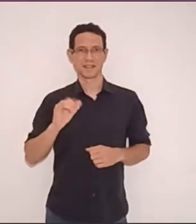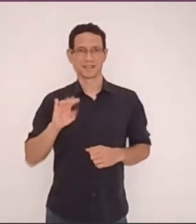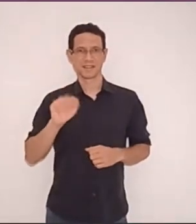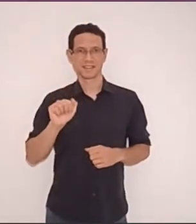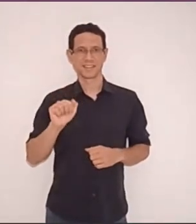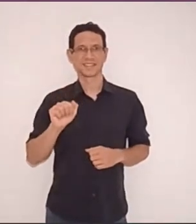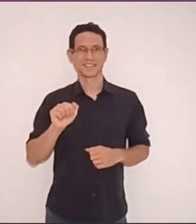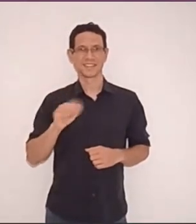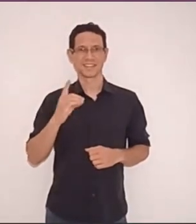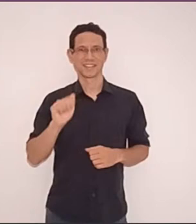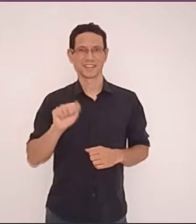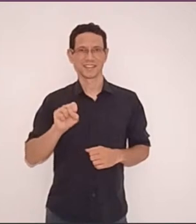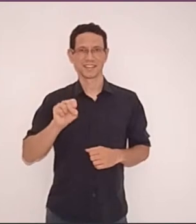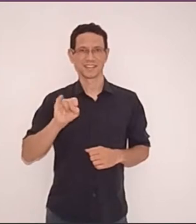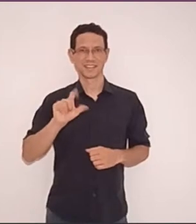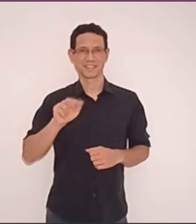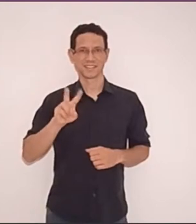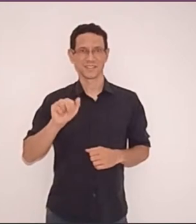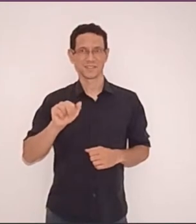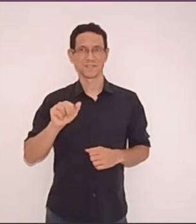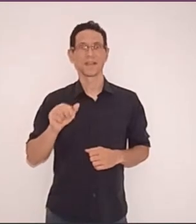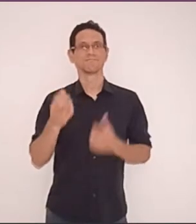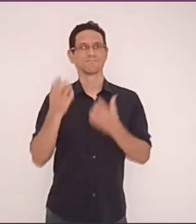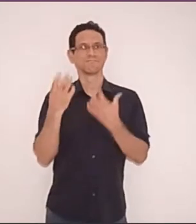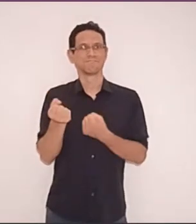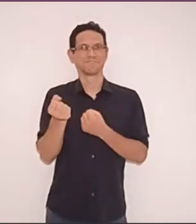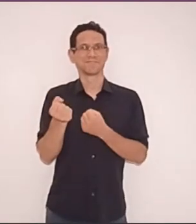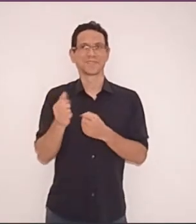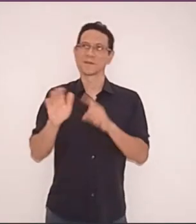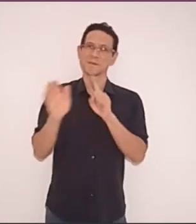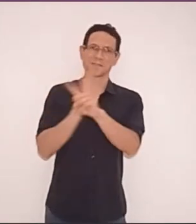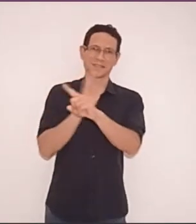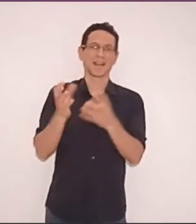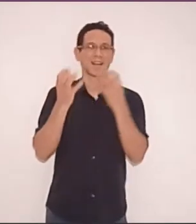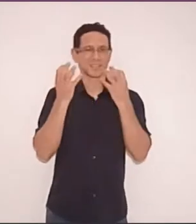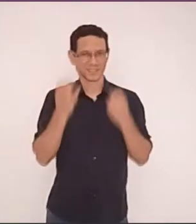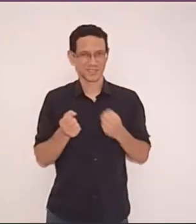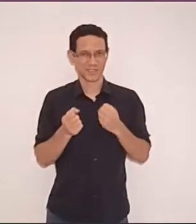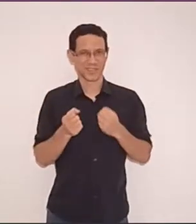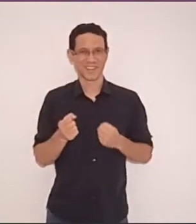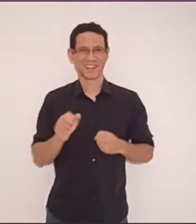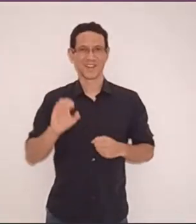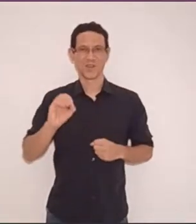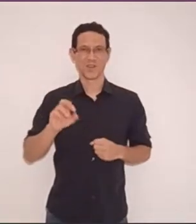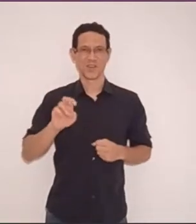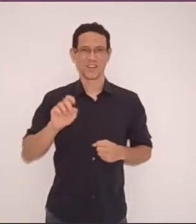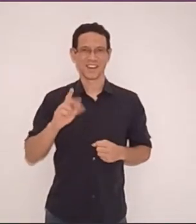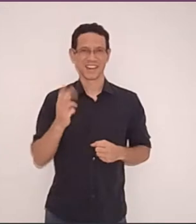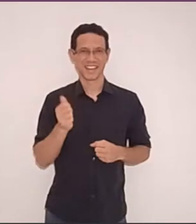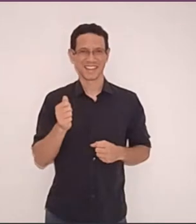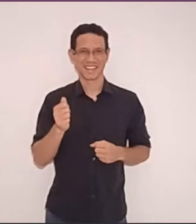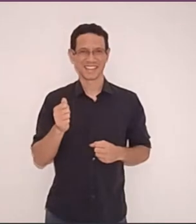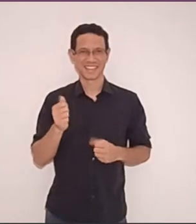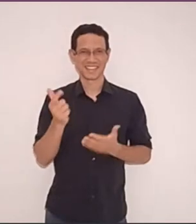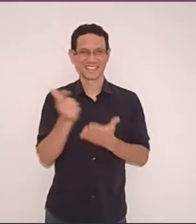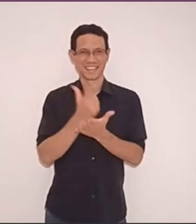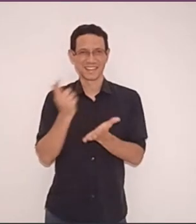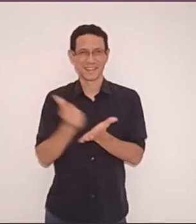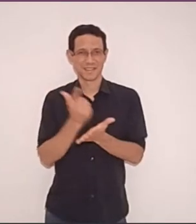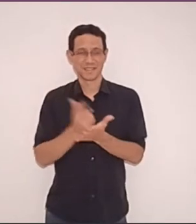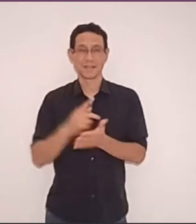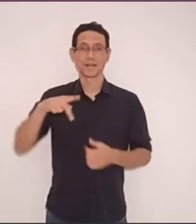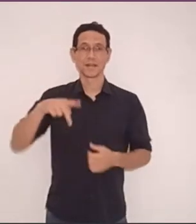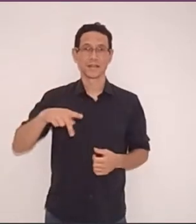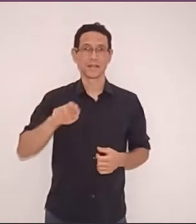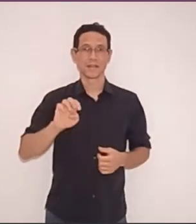a orelha desse livro e a resposta se deu que ela aceitou então ela que escreve a orelha do livro e o prefácio Como já mencionei